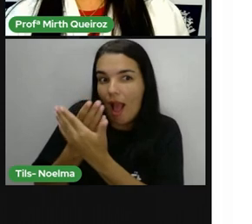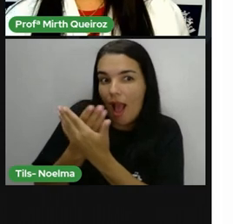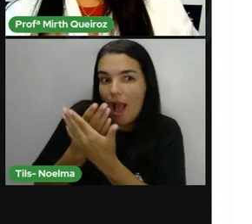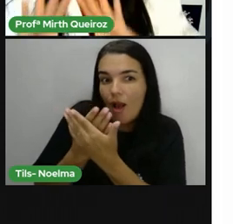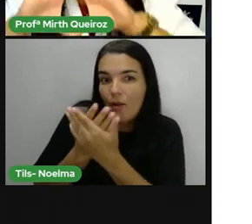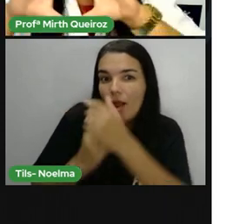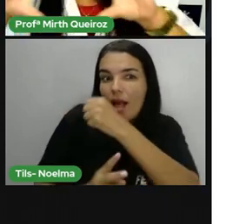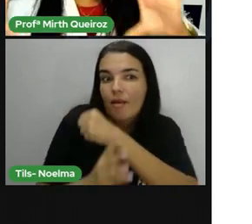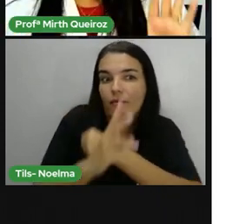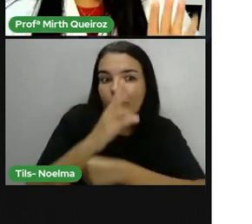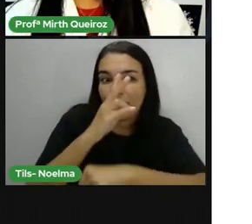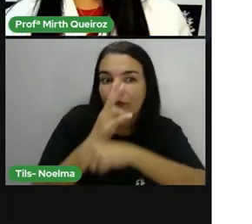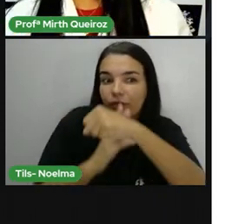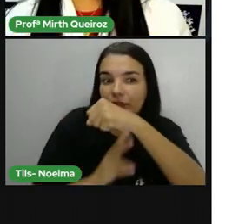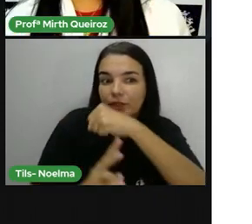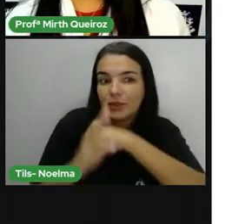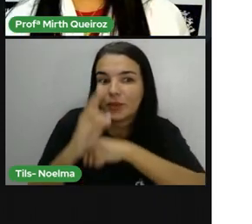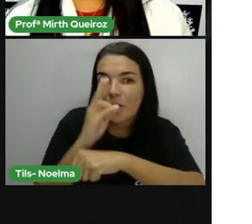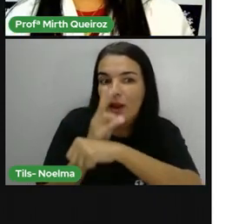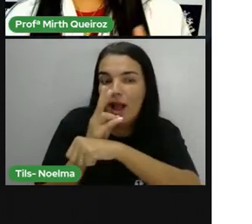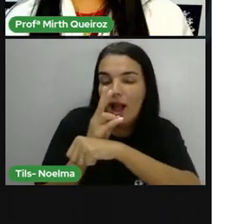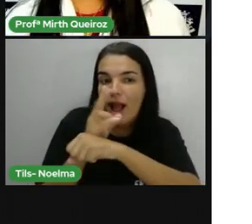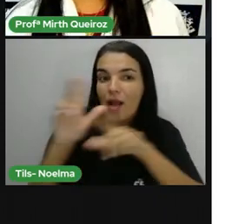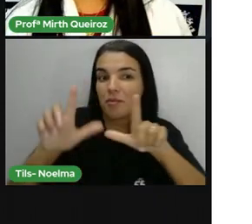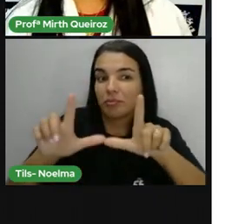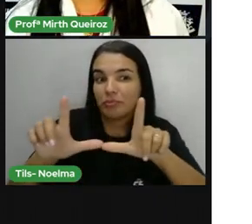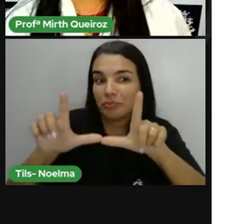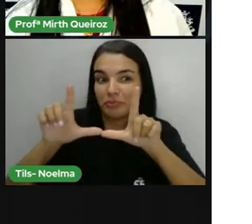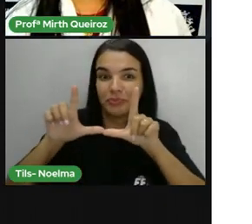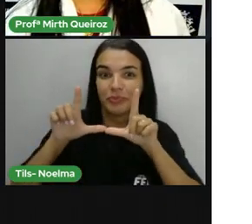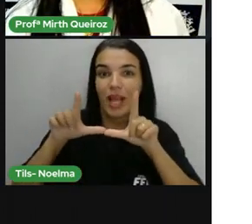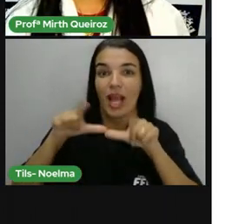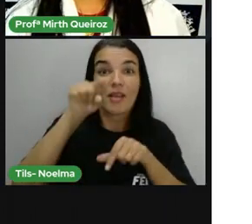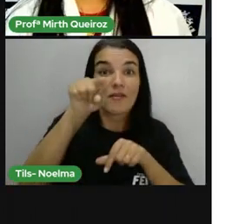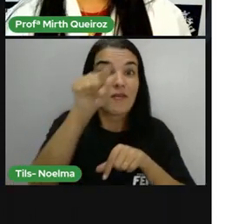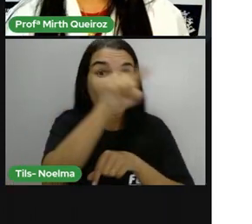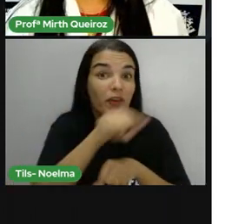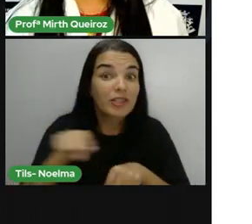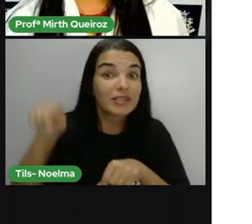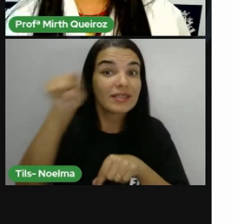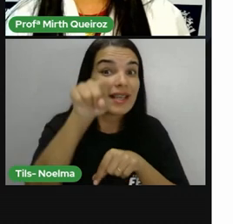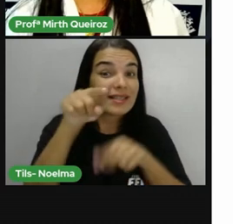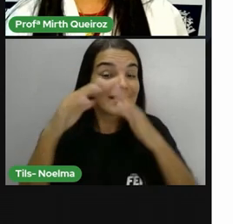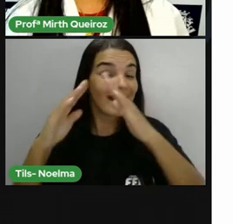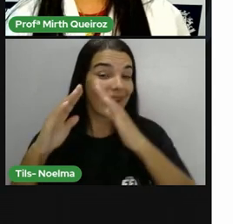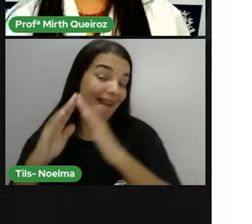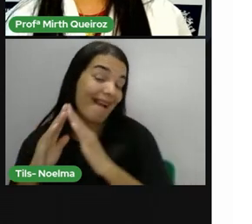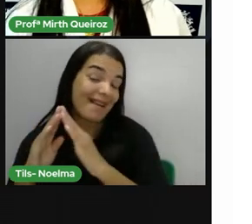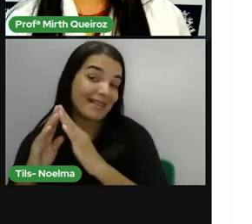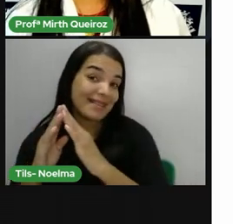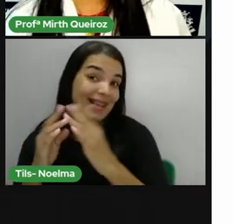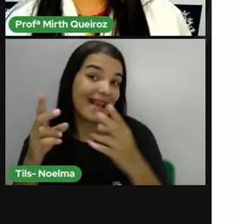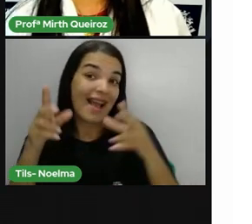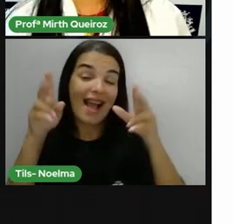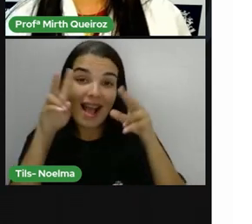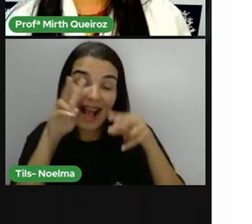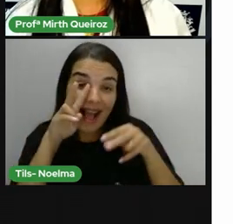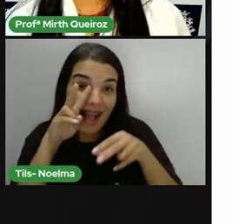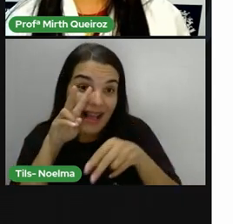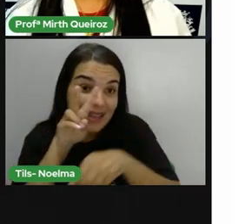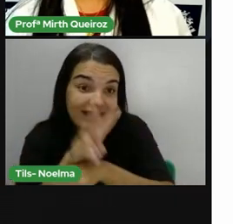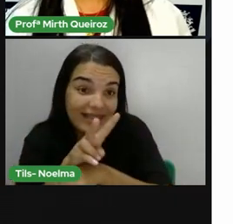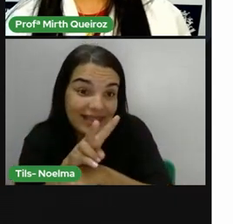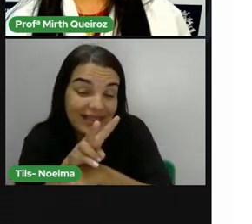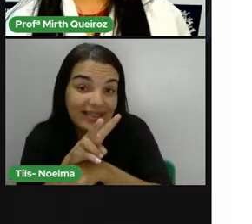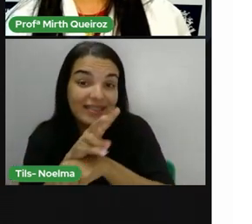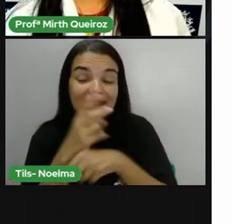vocês nessa telinha, né? E vocês estão aí em casa assistindo a essas aulas, ao invés da gente